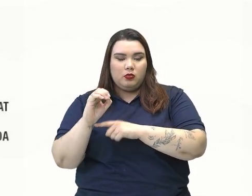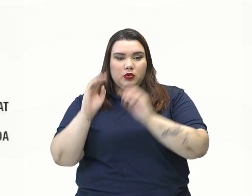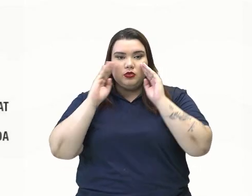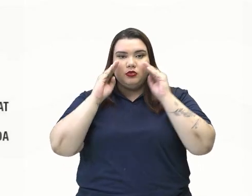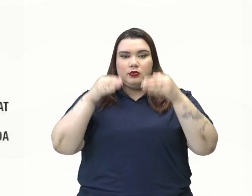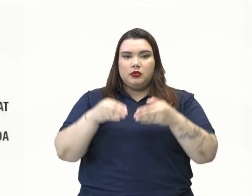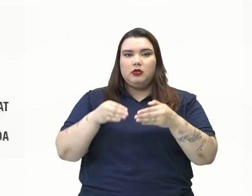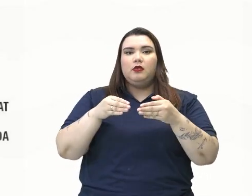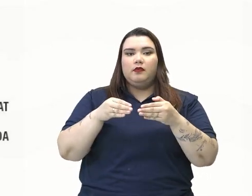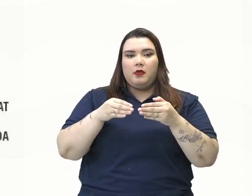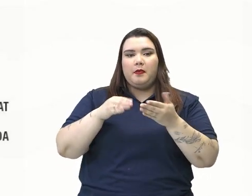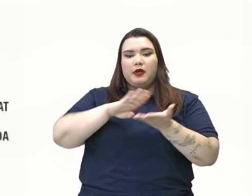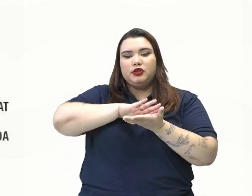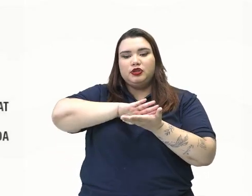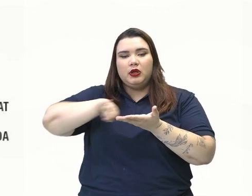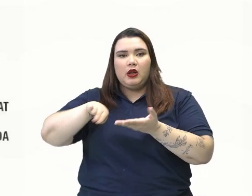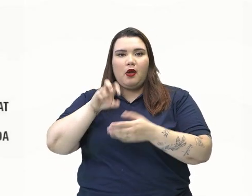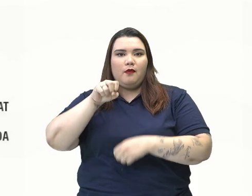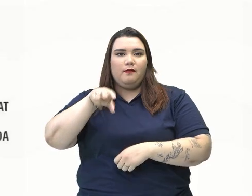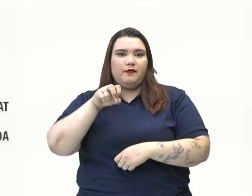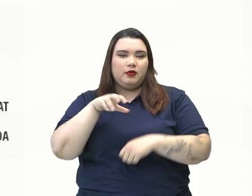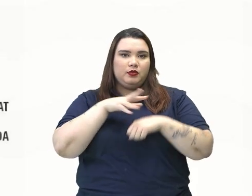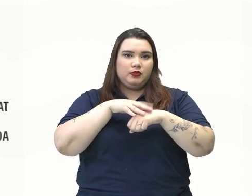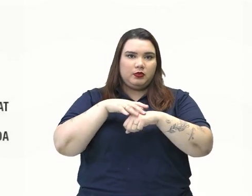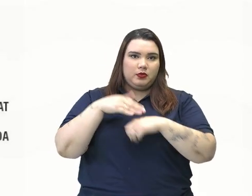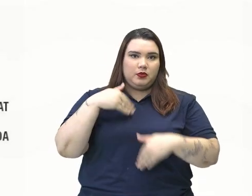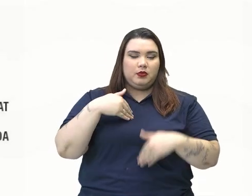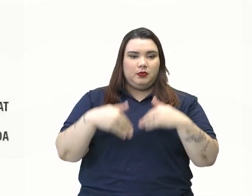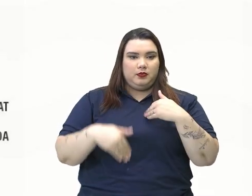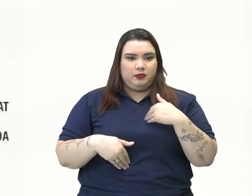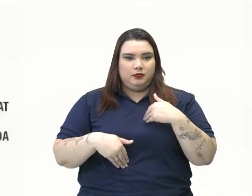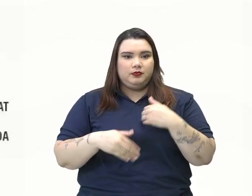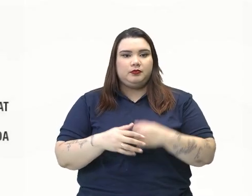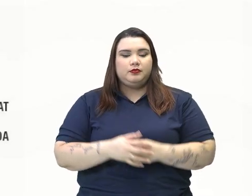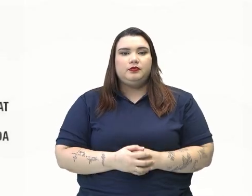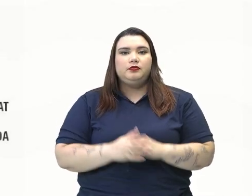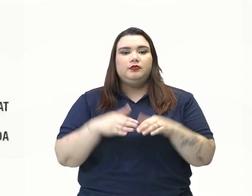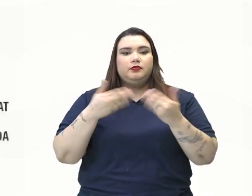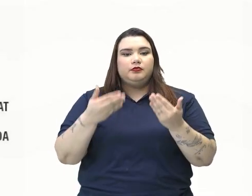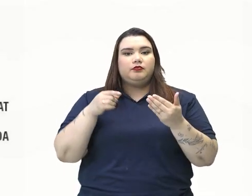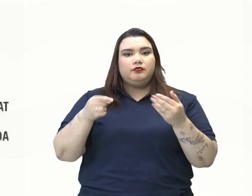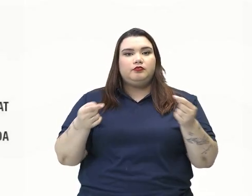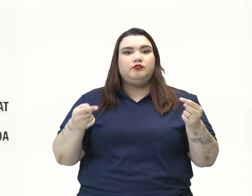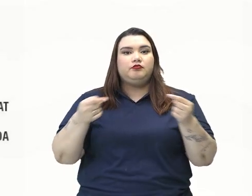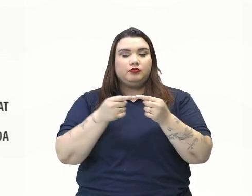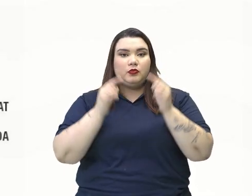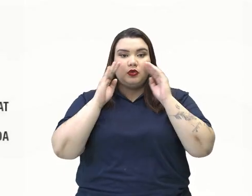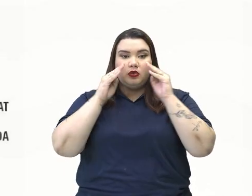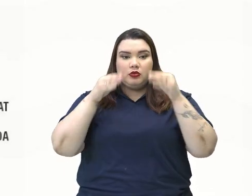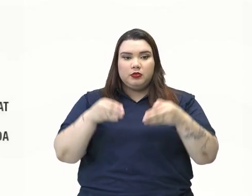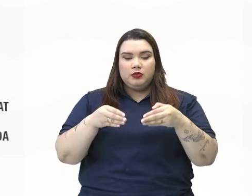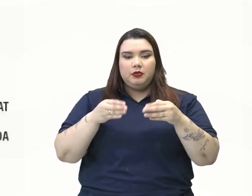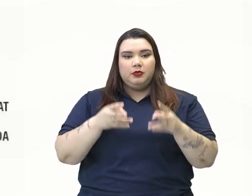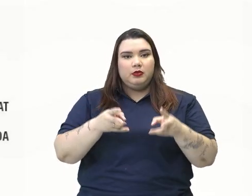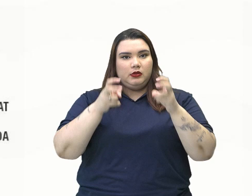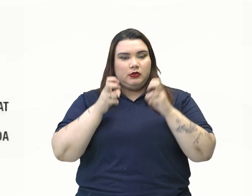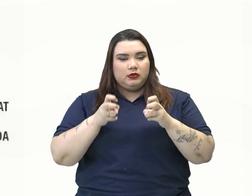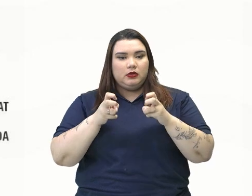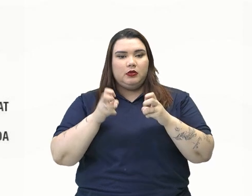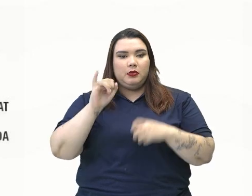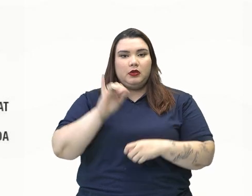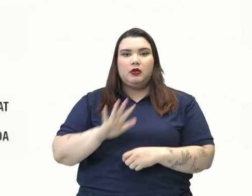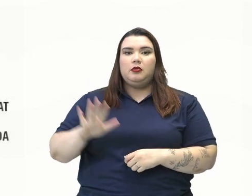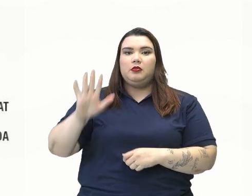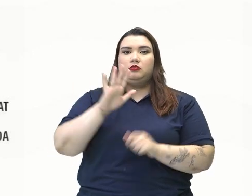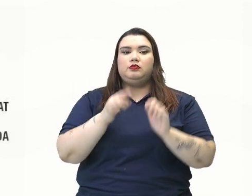vírus causadores de doenças, certo? Bom, esses anticorpos, pessoal, eles são bem específicos. Observe aqui que na nossa